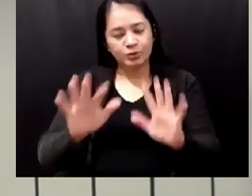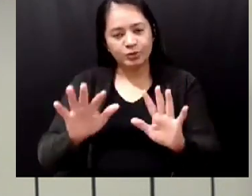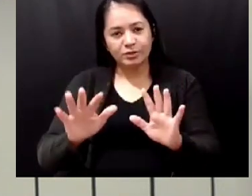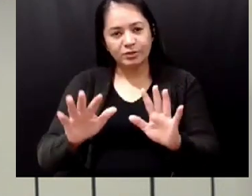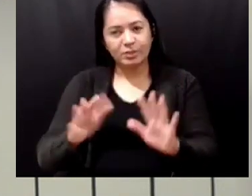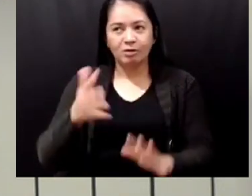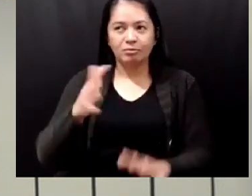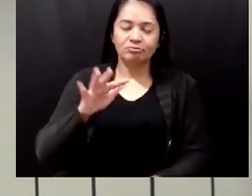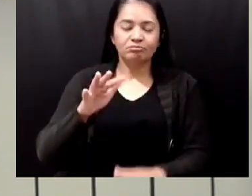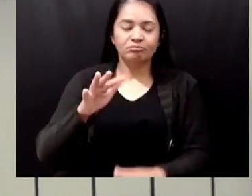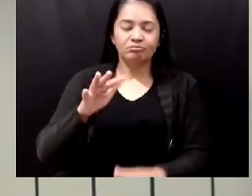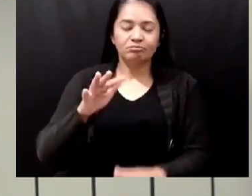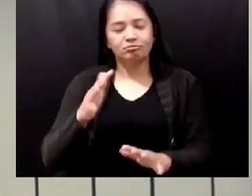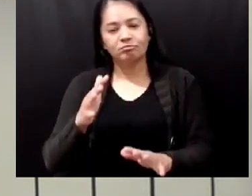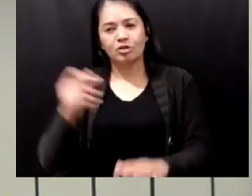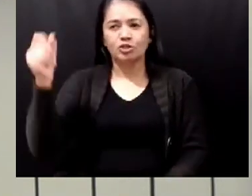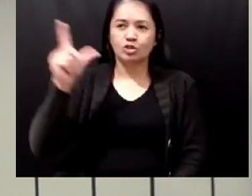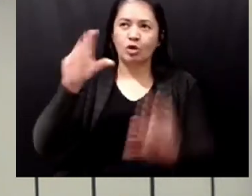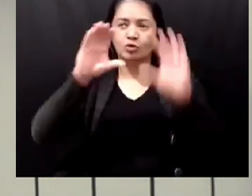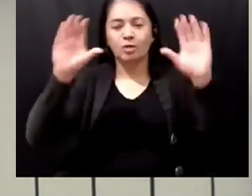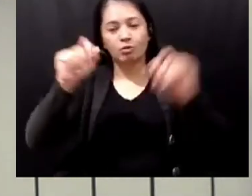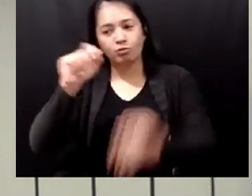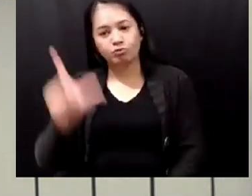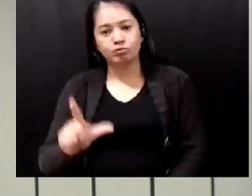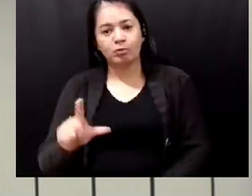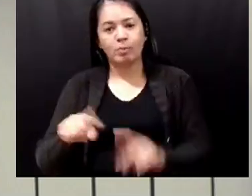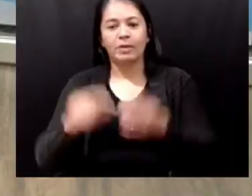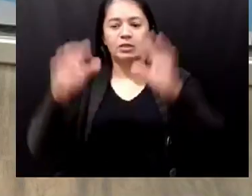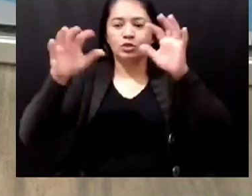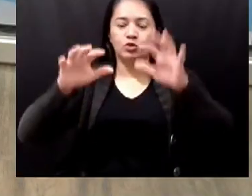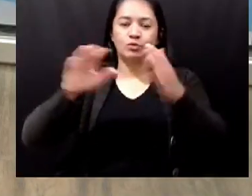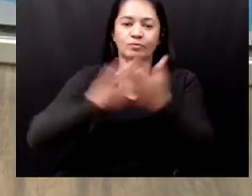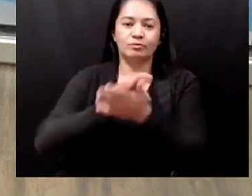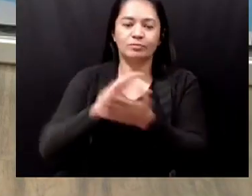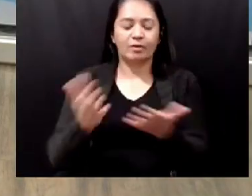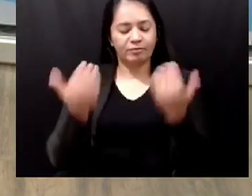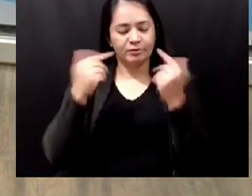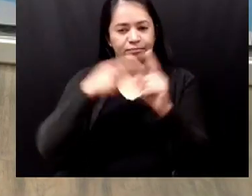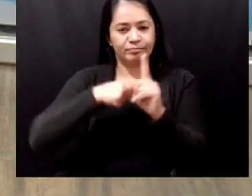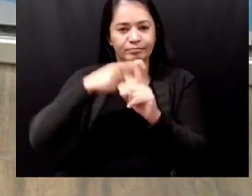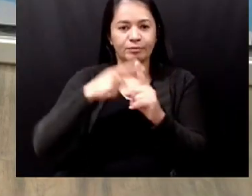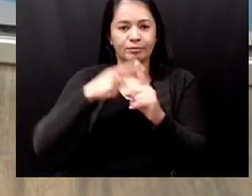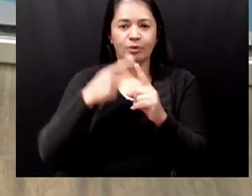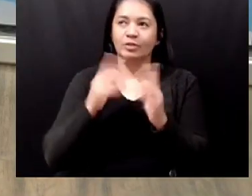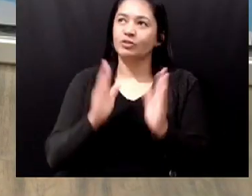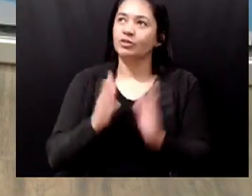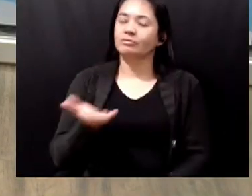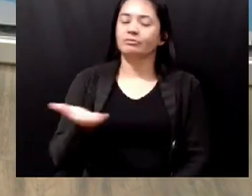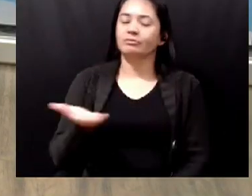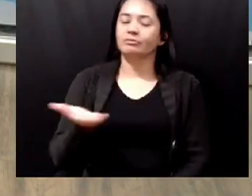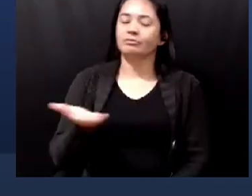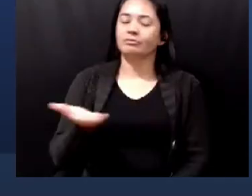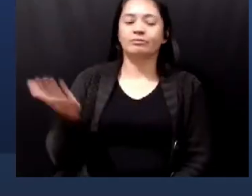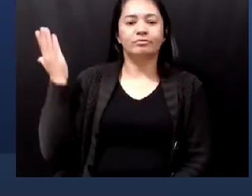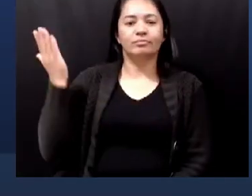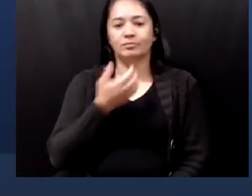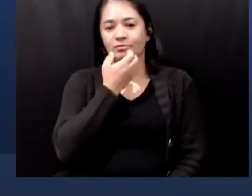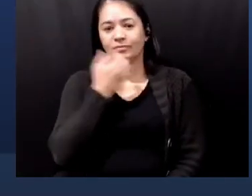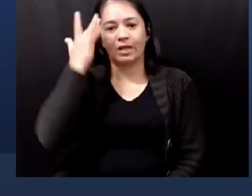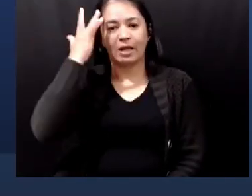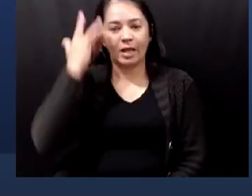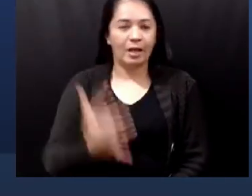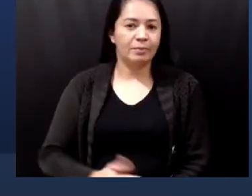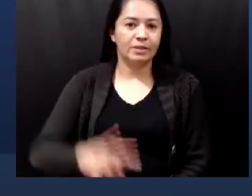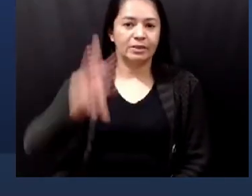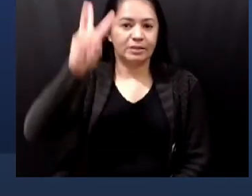e sem chuva. Vamos às temperaturas, porque elas já estão aqui na minha tela. Então, para amanhã, terça-feira, 8 de julho, mínima de 11